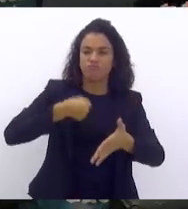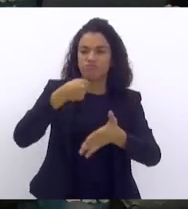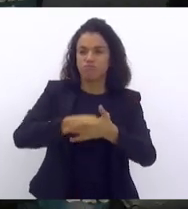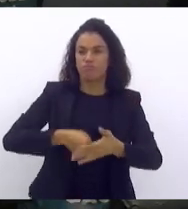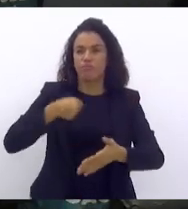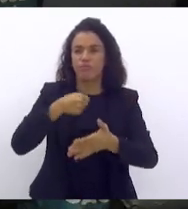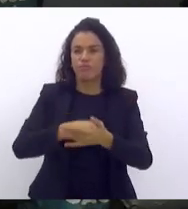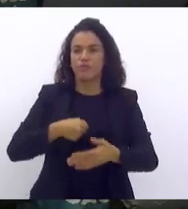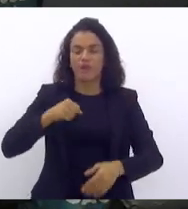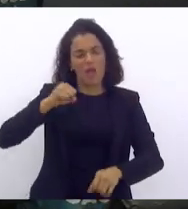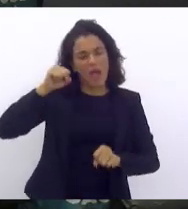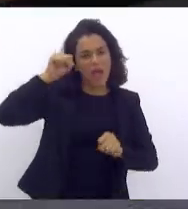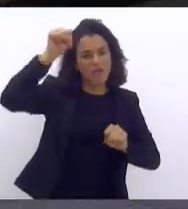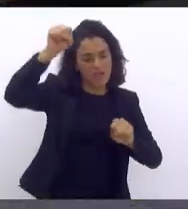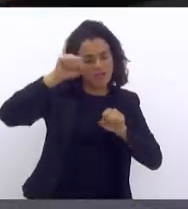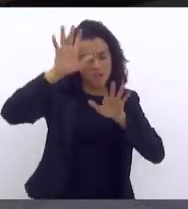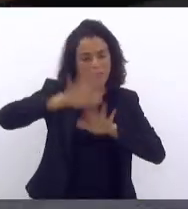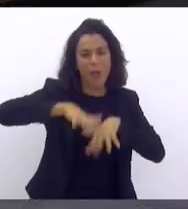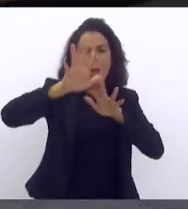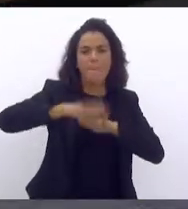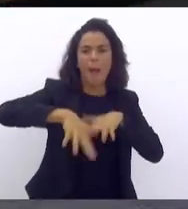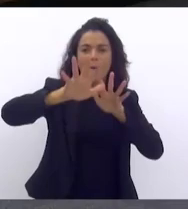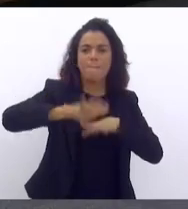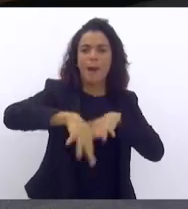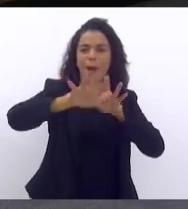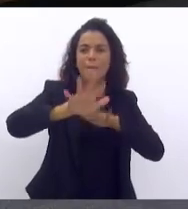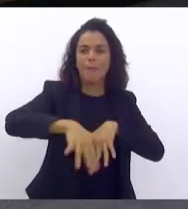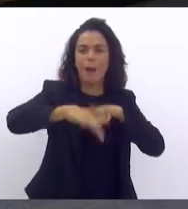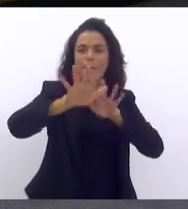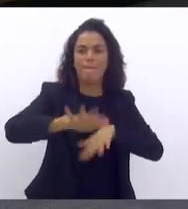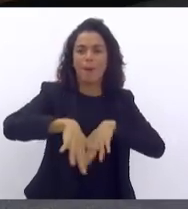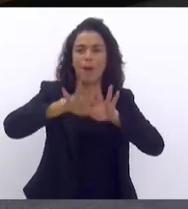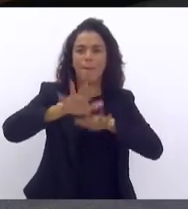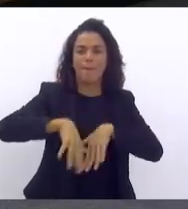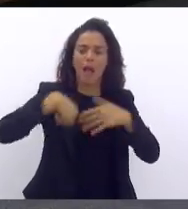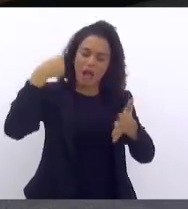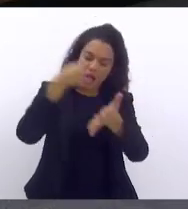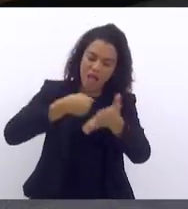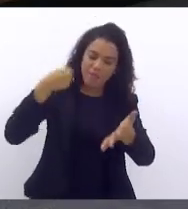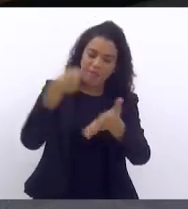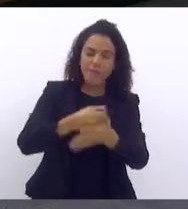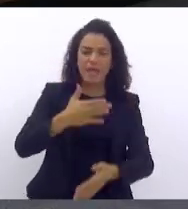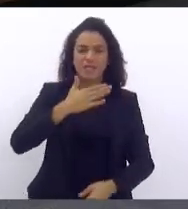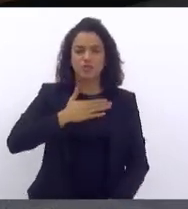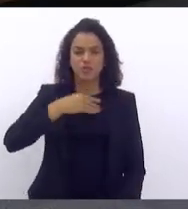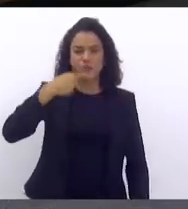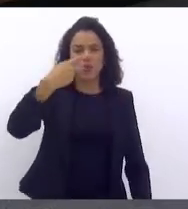Avante, companheiro, esta luta é minha.